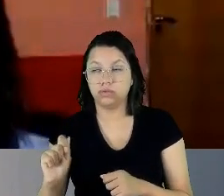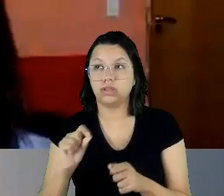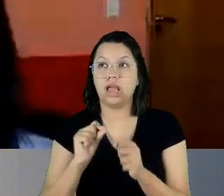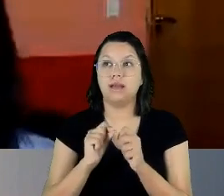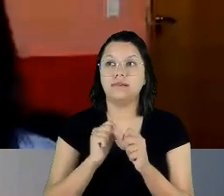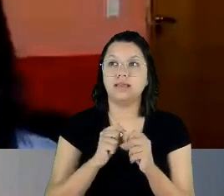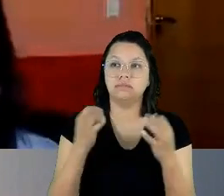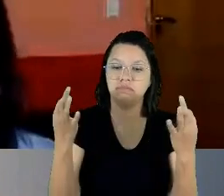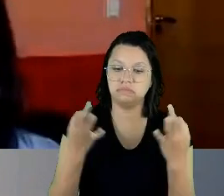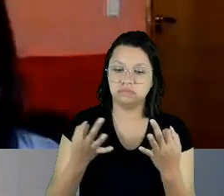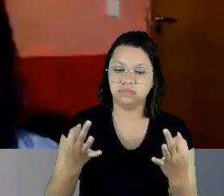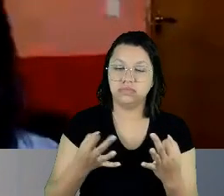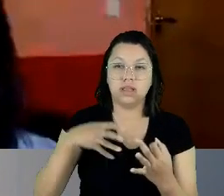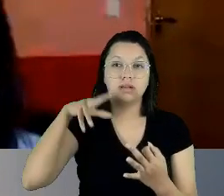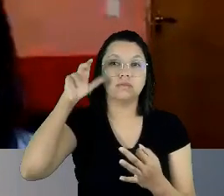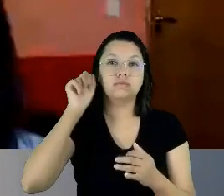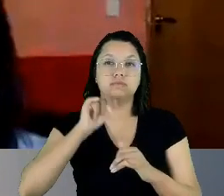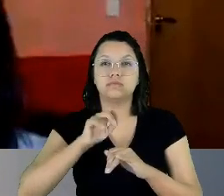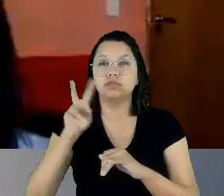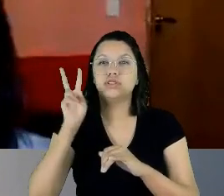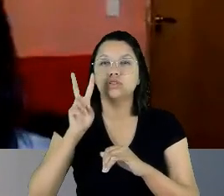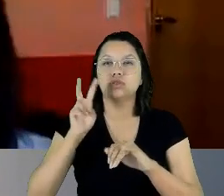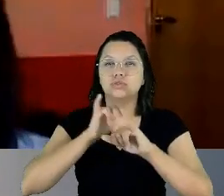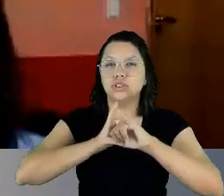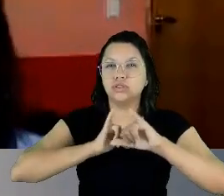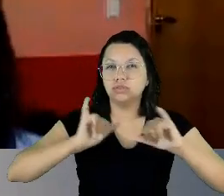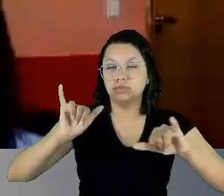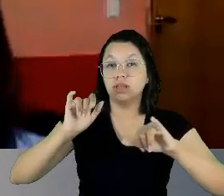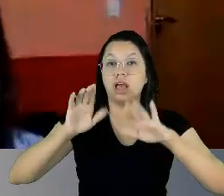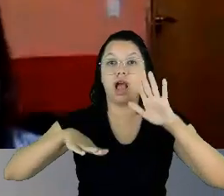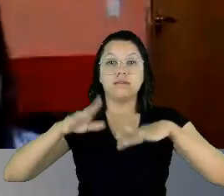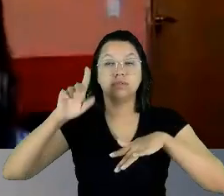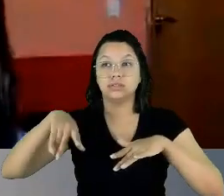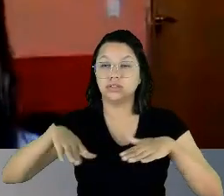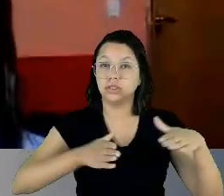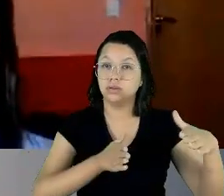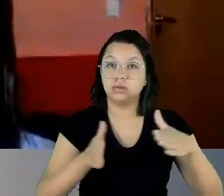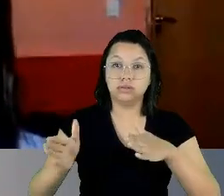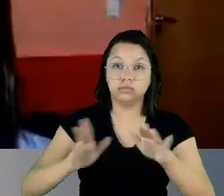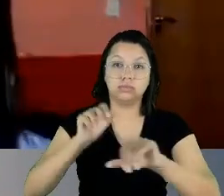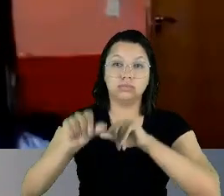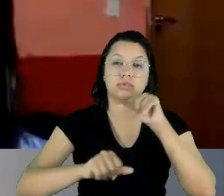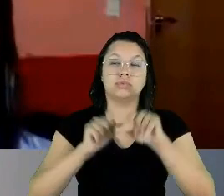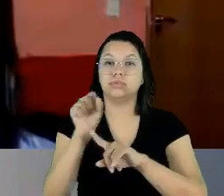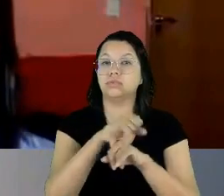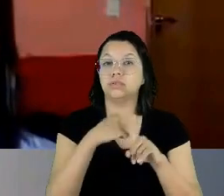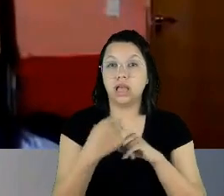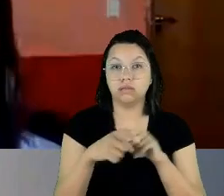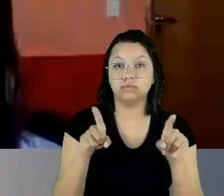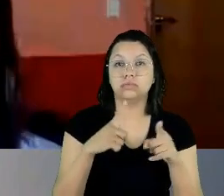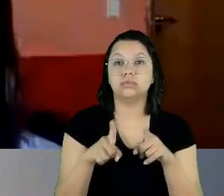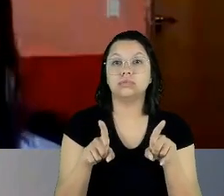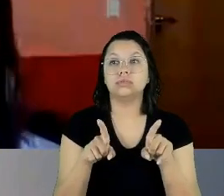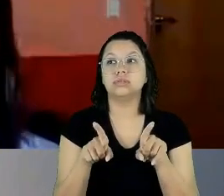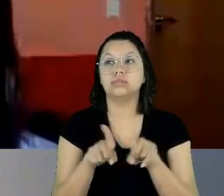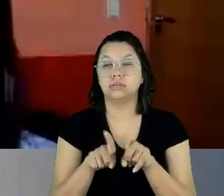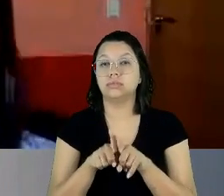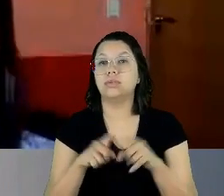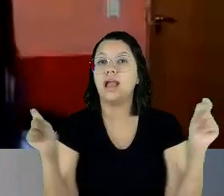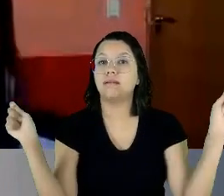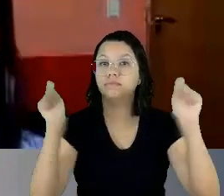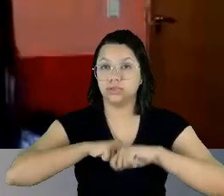brilhantismo, ouvir histórias, divulgá-las, talvez seja um dos caminhos para uma alteração social e, inclusive, para a